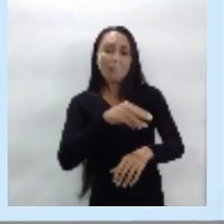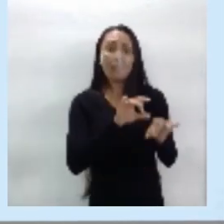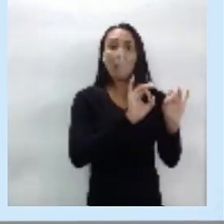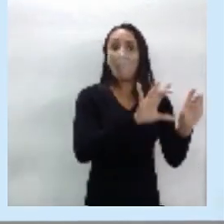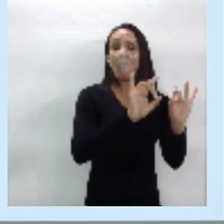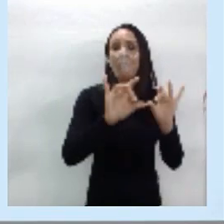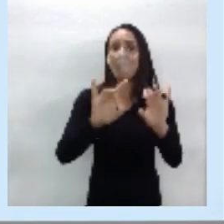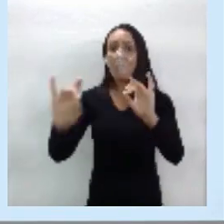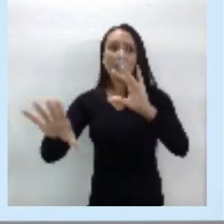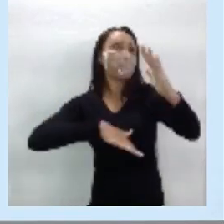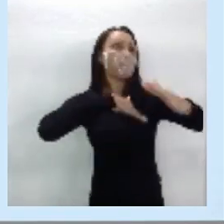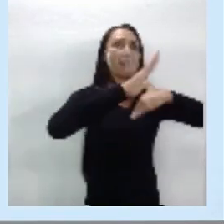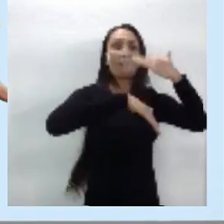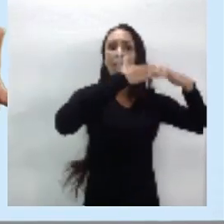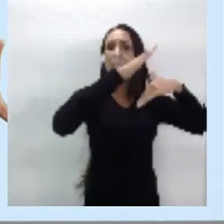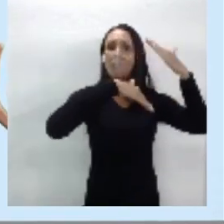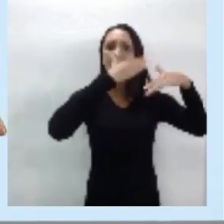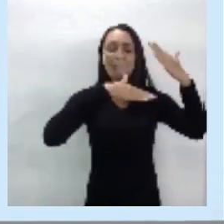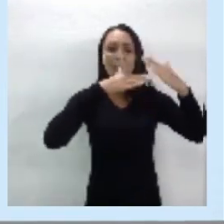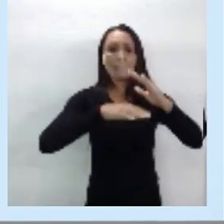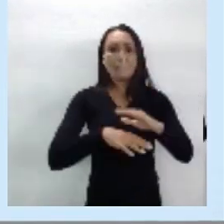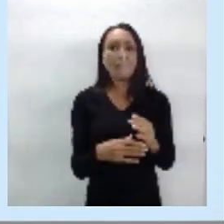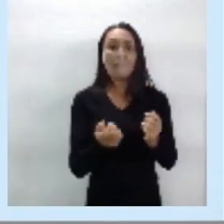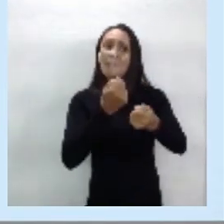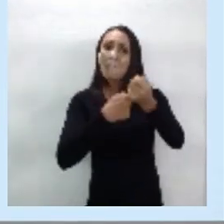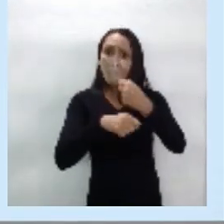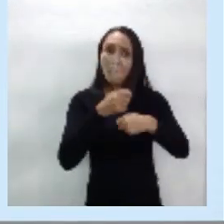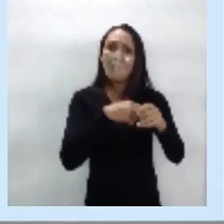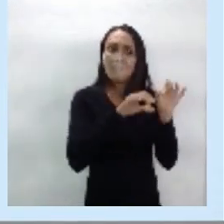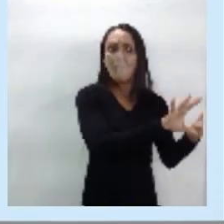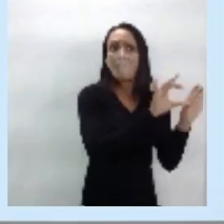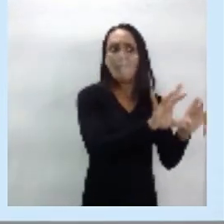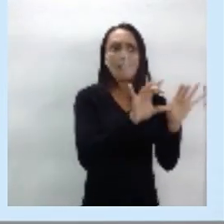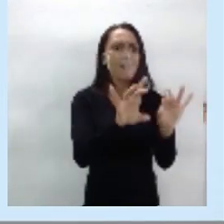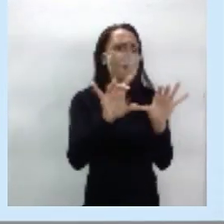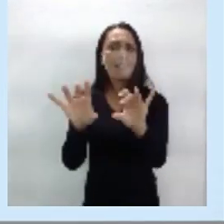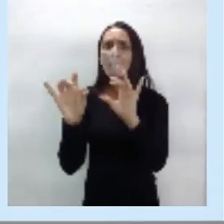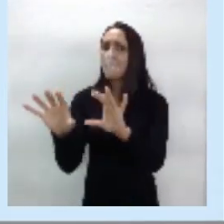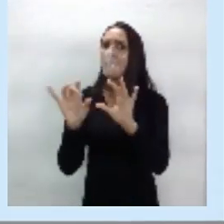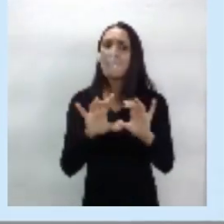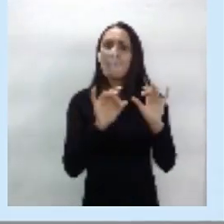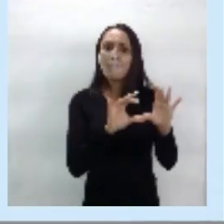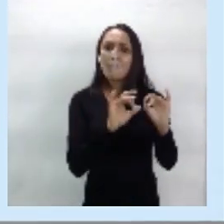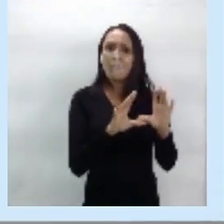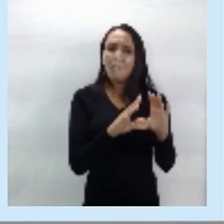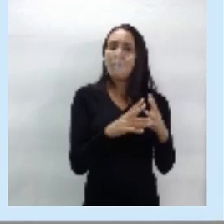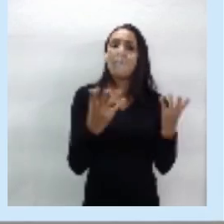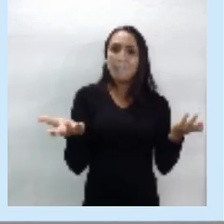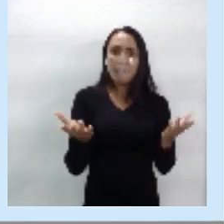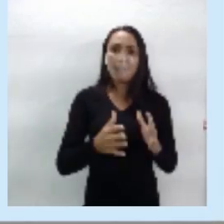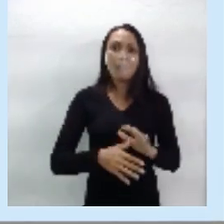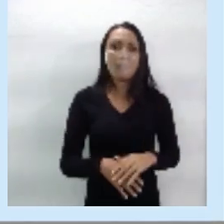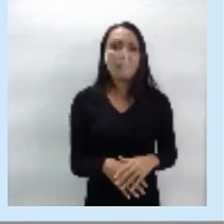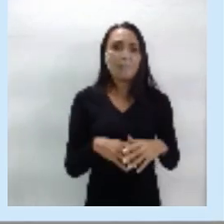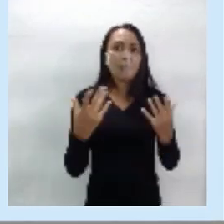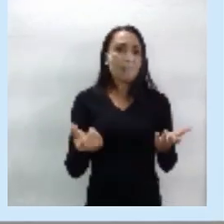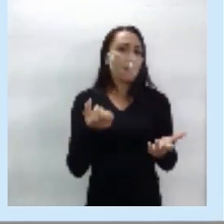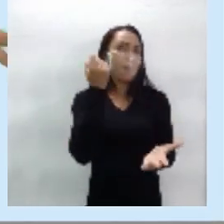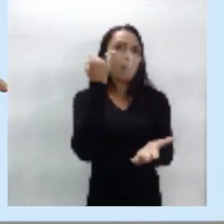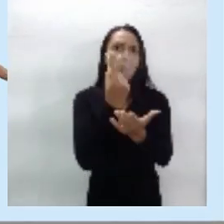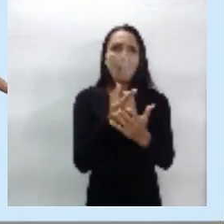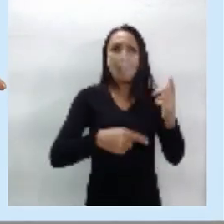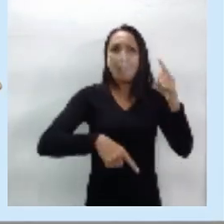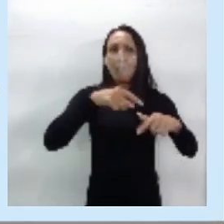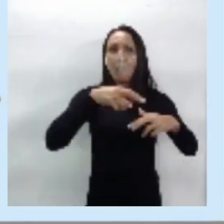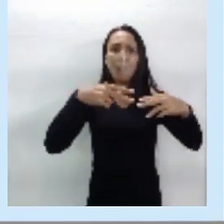mais. Não é isso? Não é isso que o comércio quer? O comércio quer vender mais e mais e mais. Ele não quer simplesmente comprar aqueles produtos